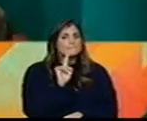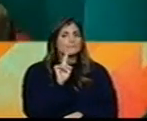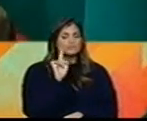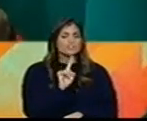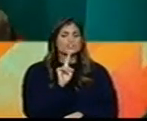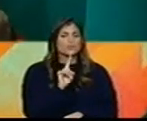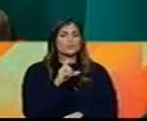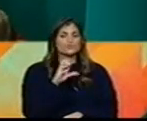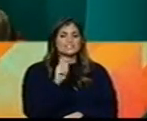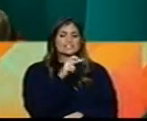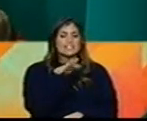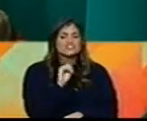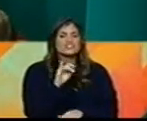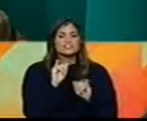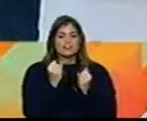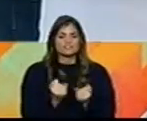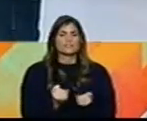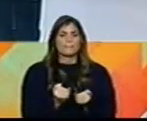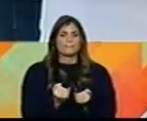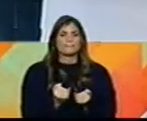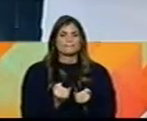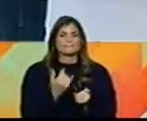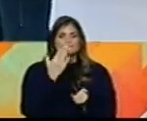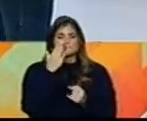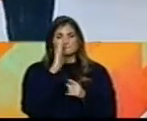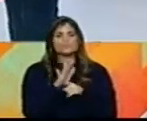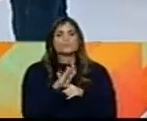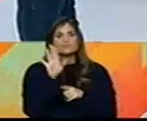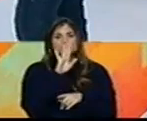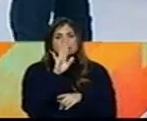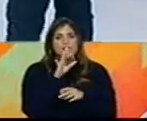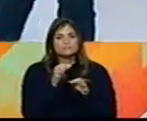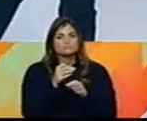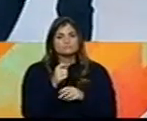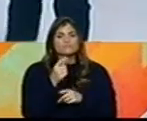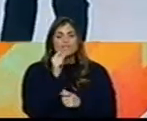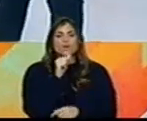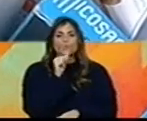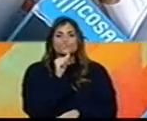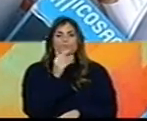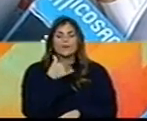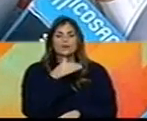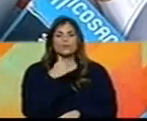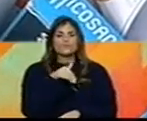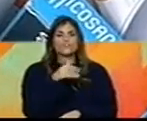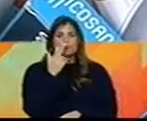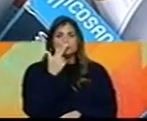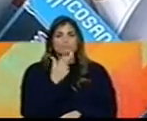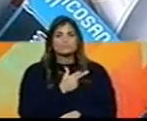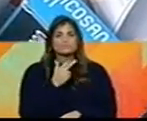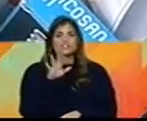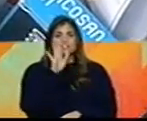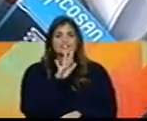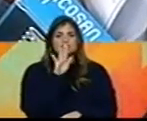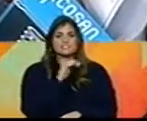cereais integrais, porque, por exemplo, se plantarmos um grão de arroz branco, ele vai apodrecer, mas se plantarmos um grão de